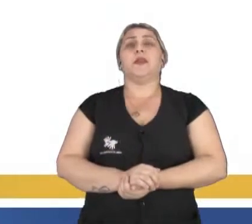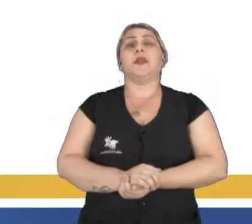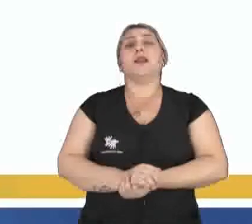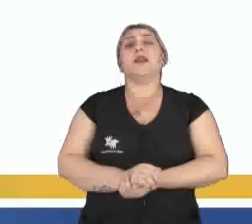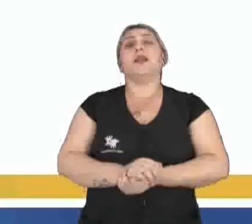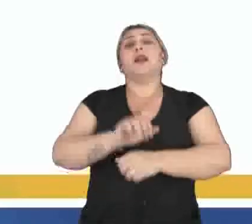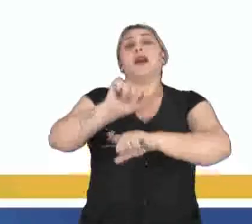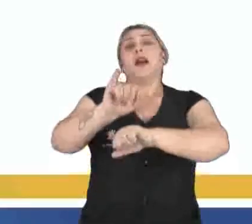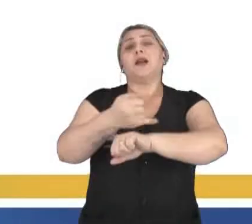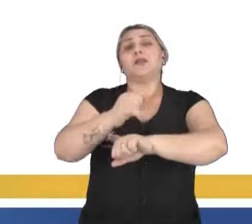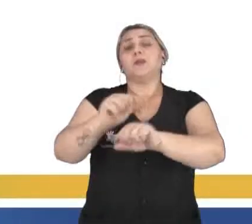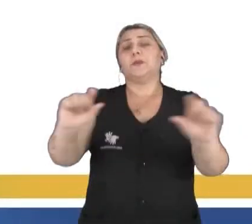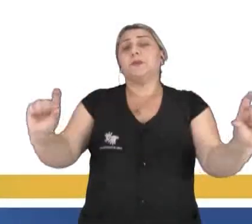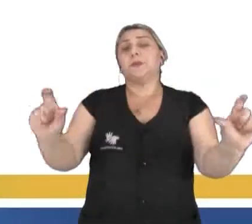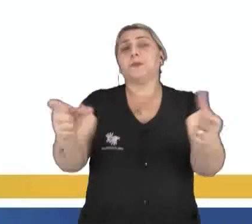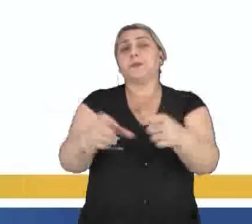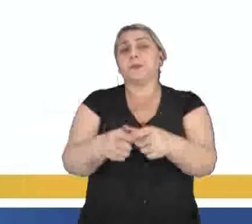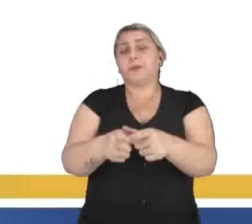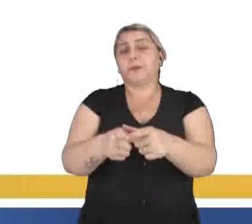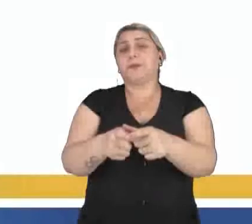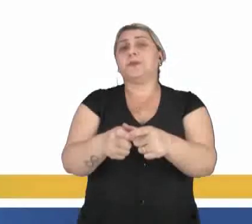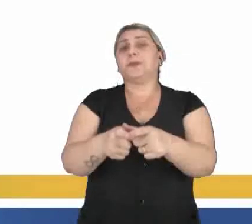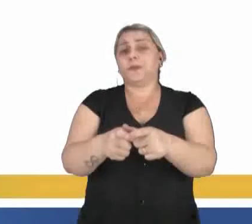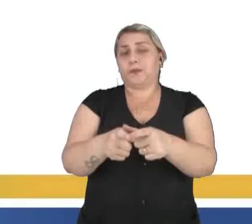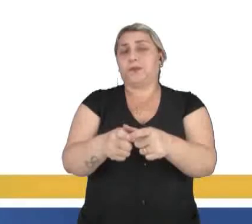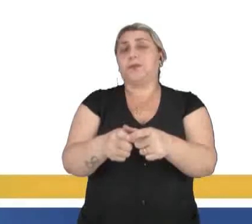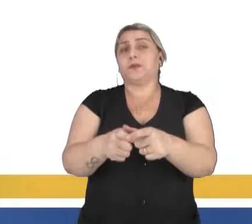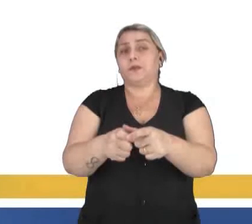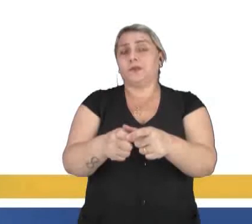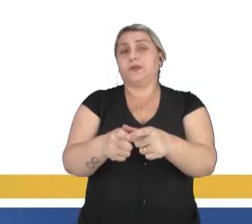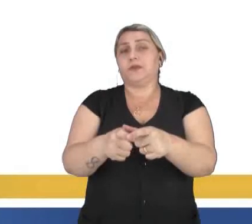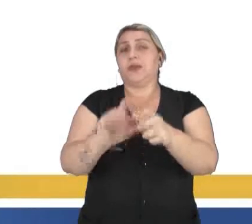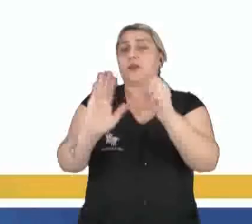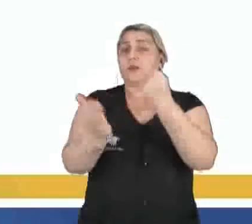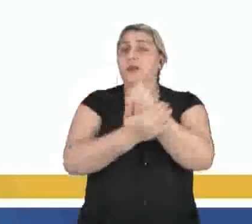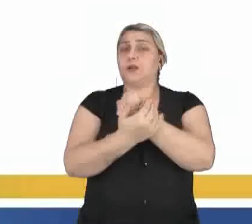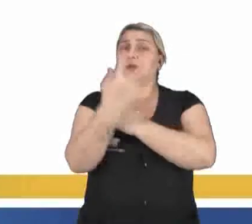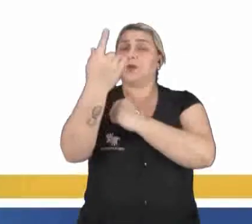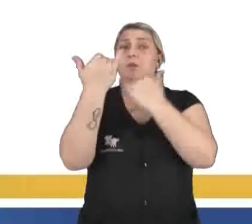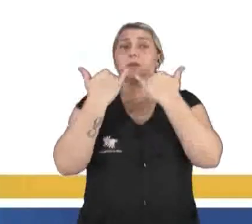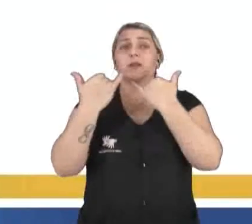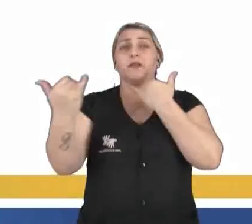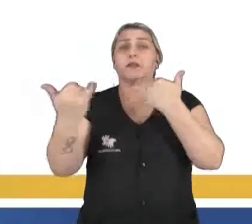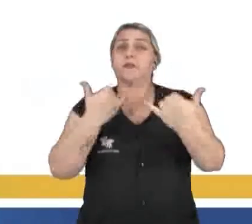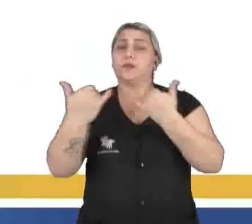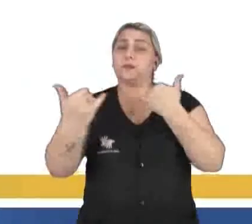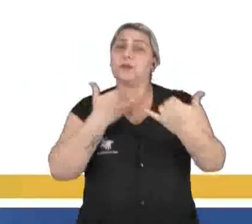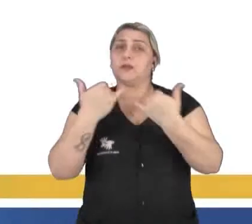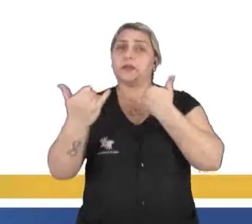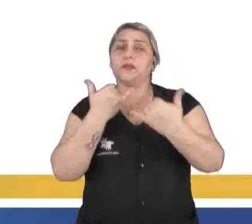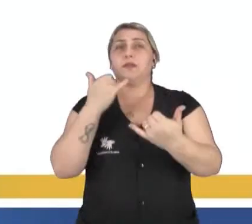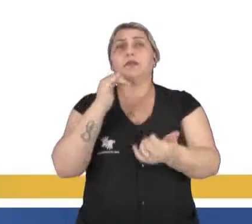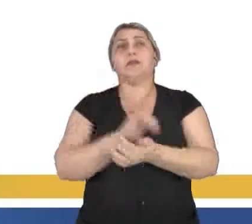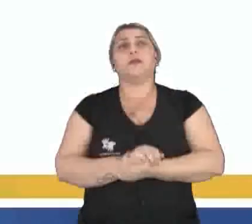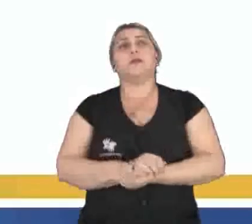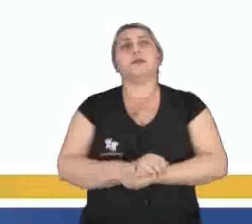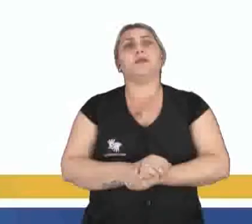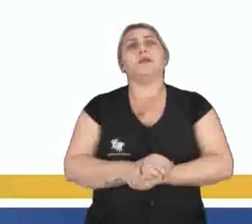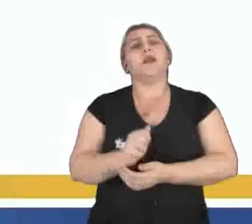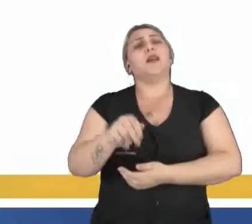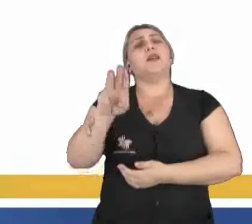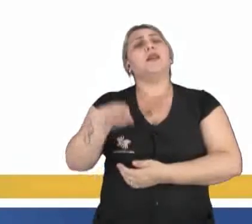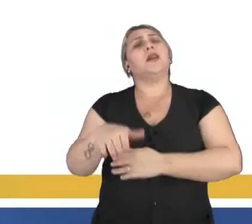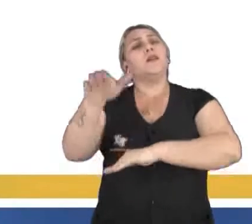adjetiva restritiva, que está restringindo uma informação. Esse que aí é um pronome relativo, que foram, quem que